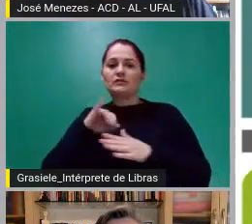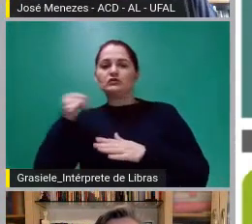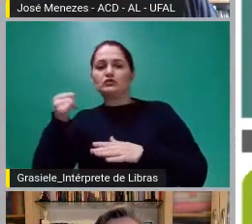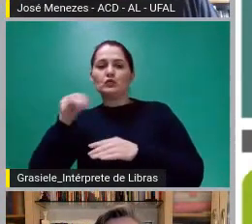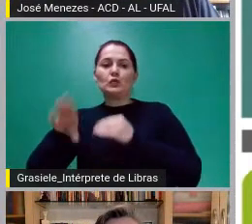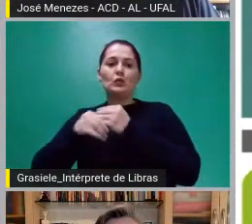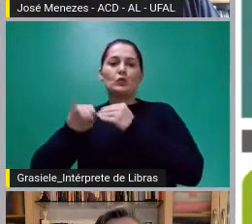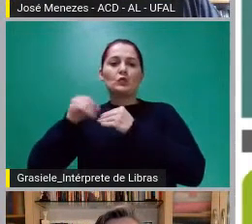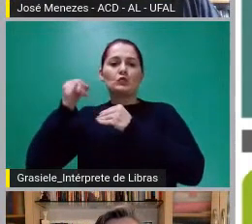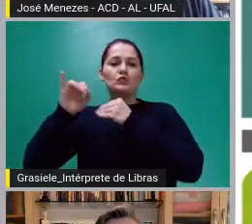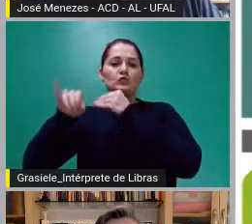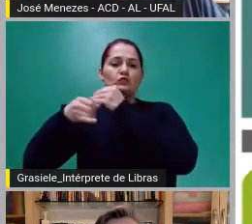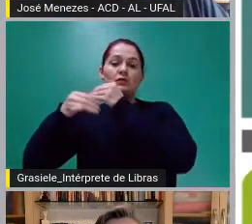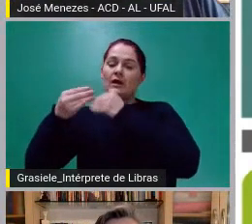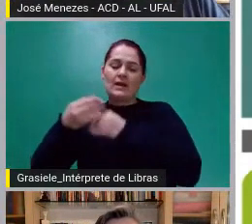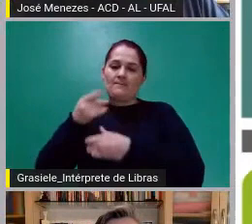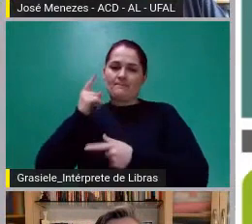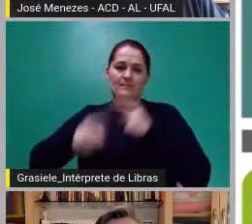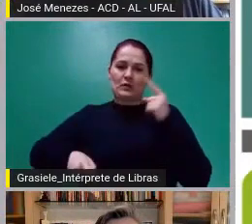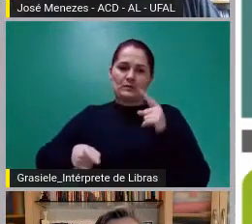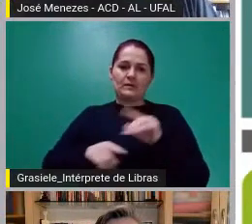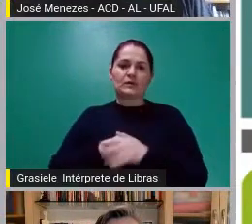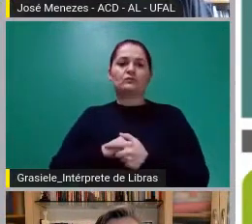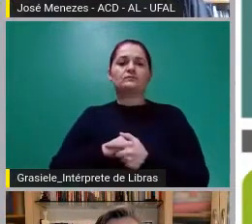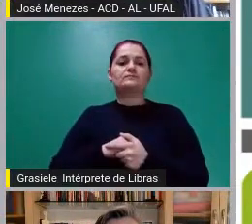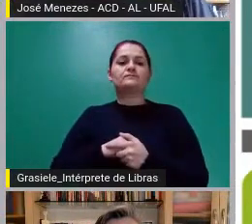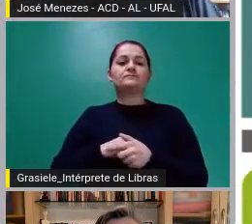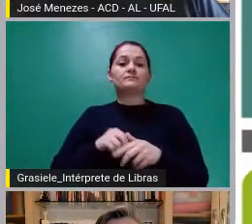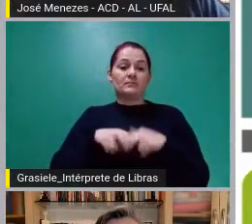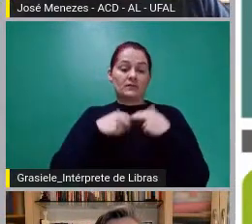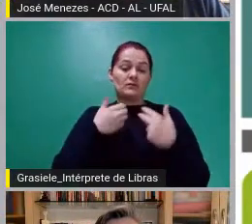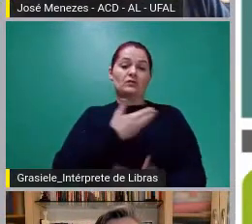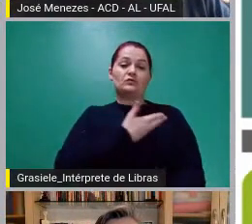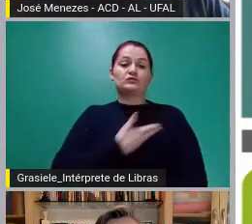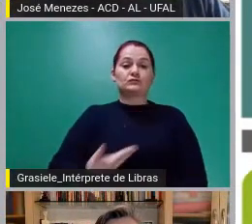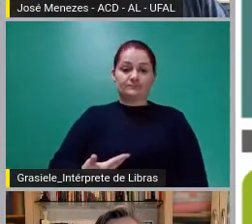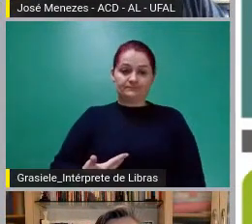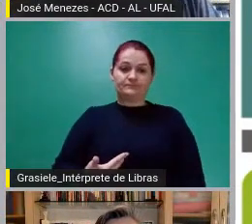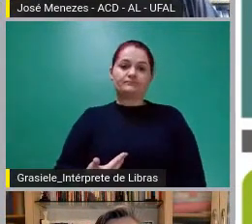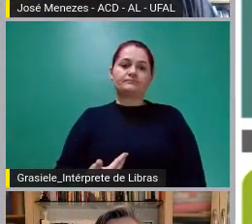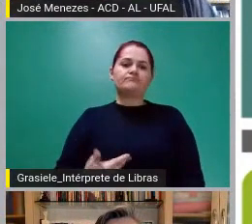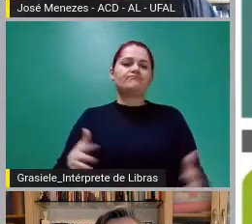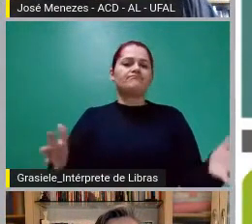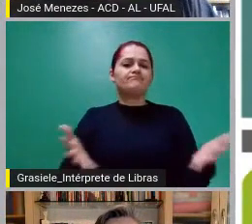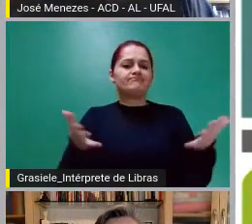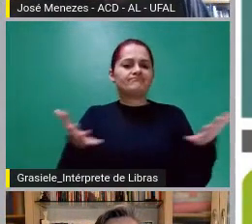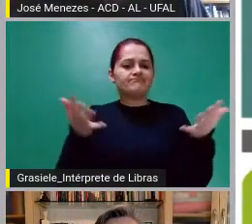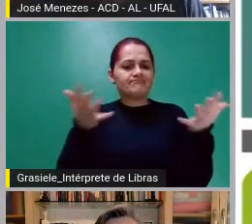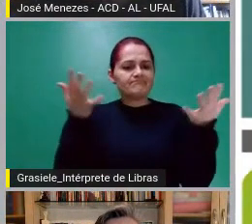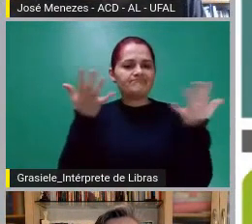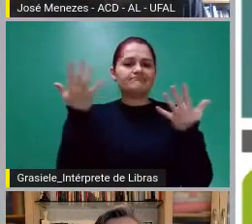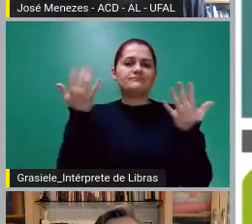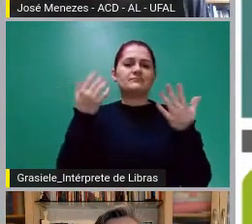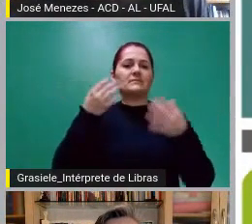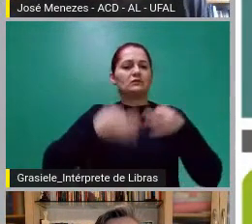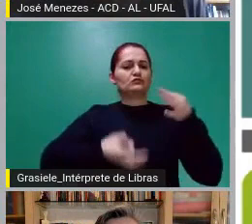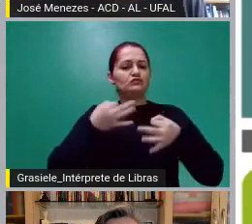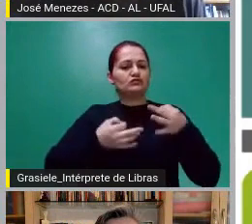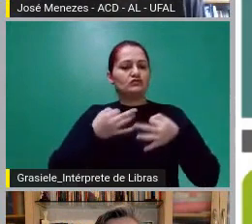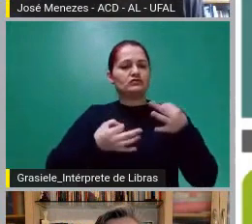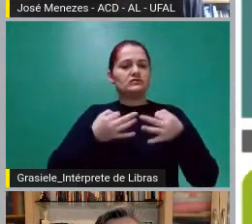de impulsionar a luta para que essas liminares fosse efetivada, o que eles fizeram? Eles chamaram para